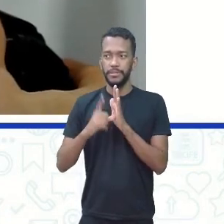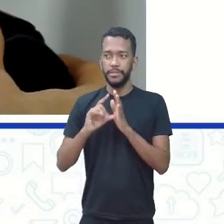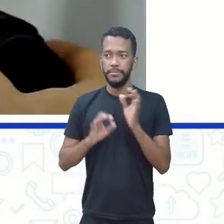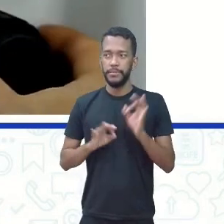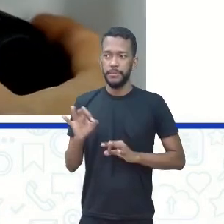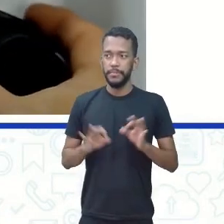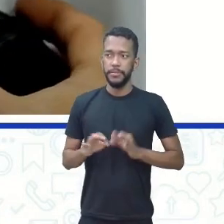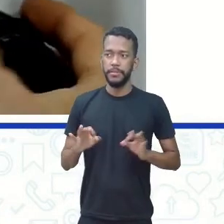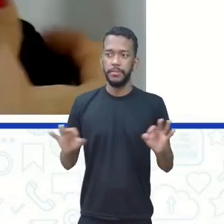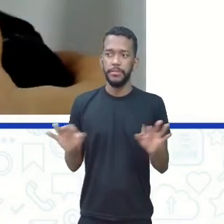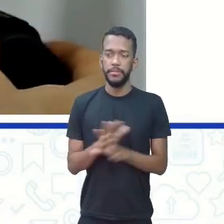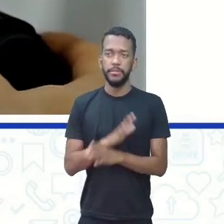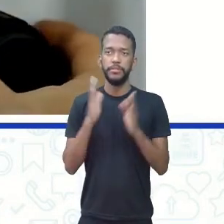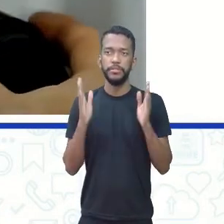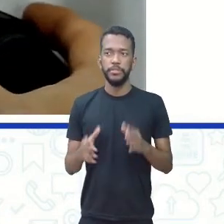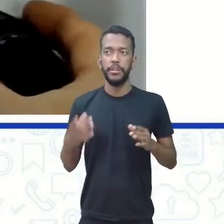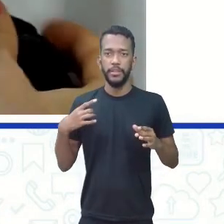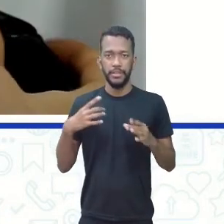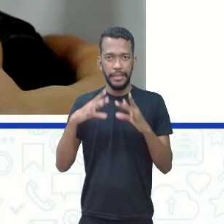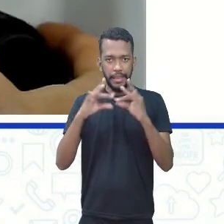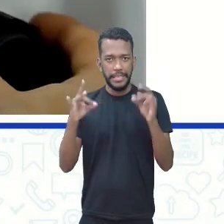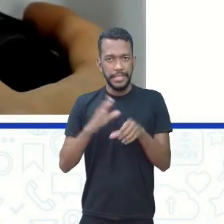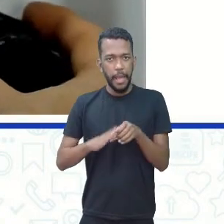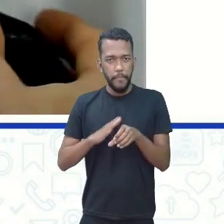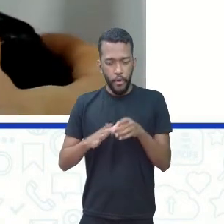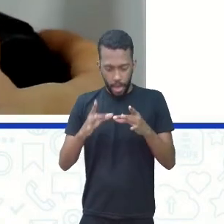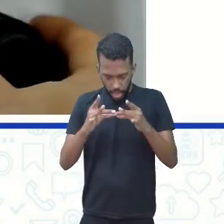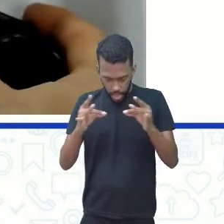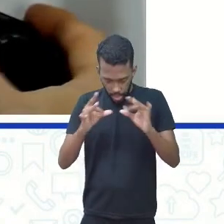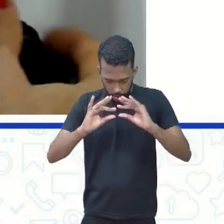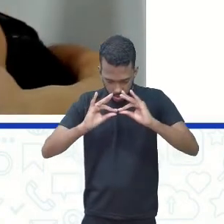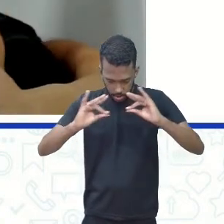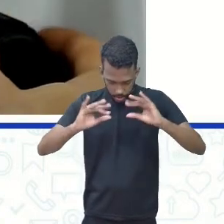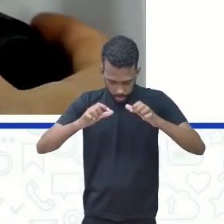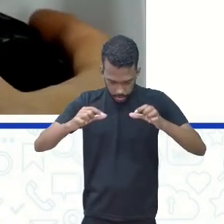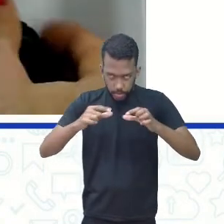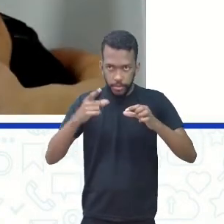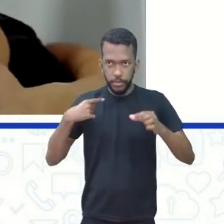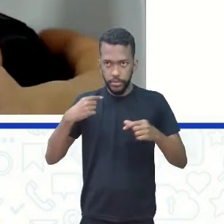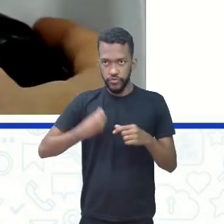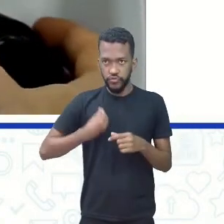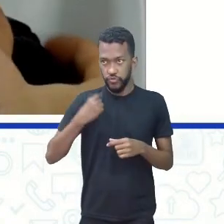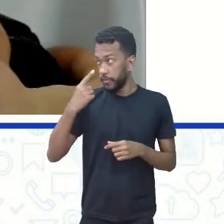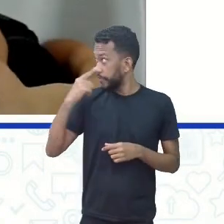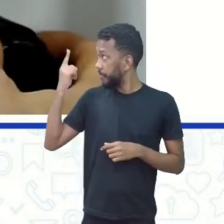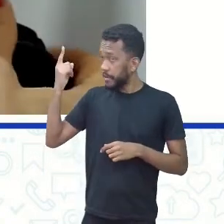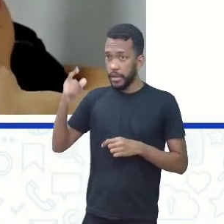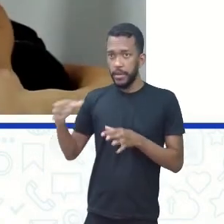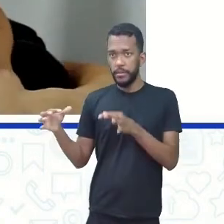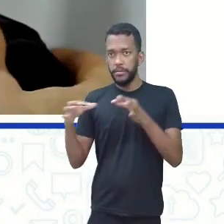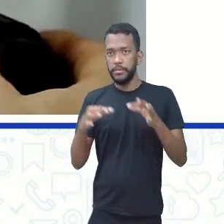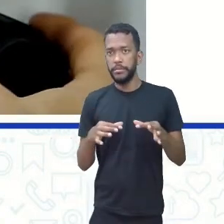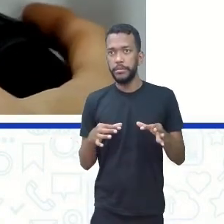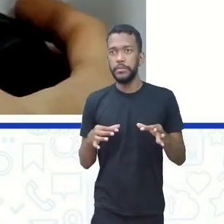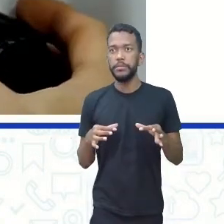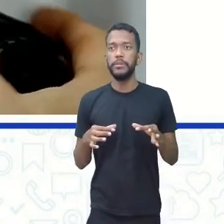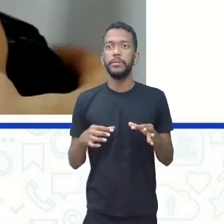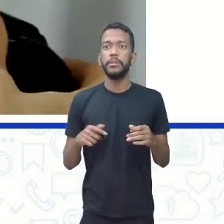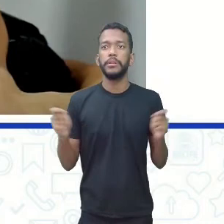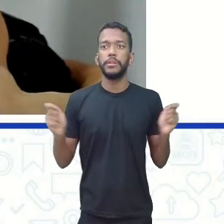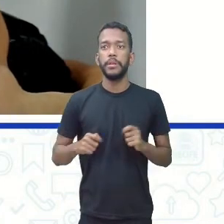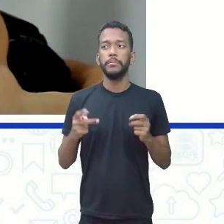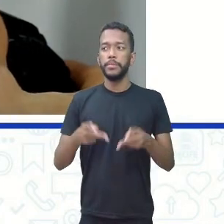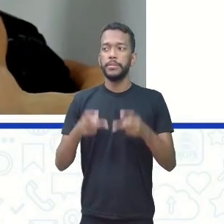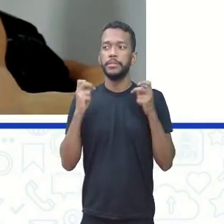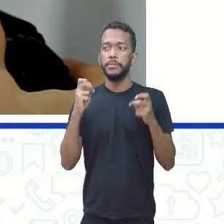com a películazinha da cebola, ela está aí, ó, sendo observado. E dá para perceber